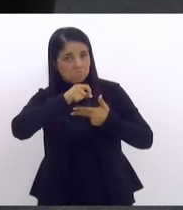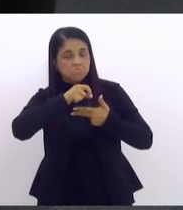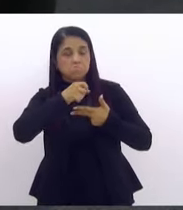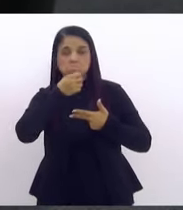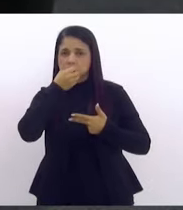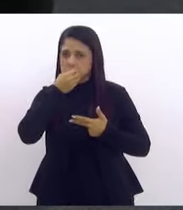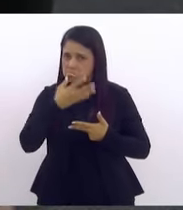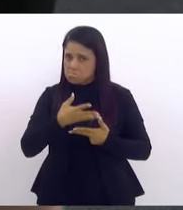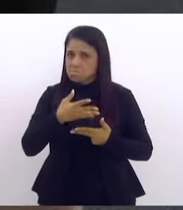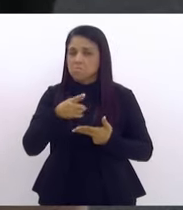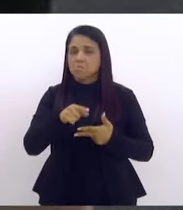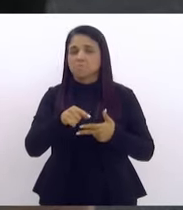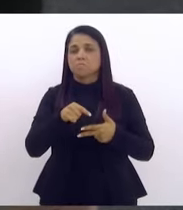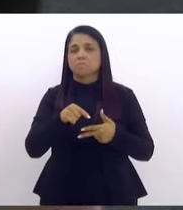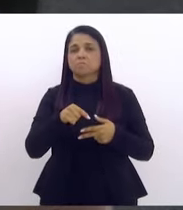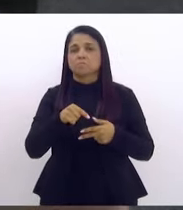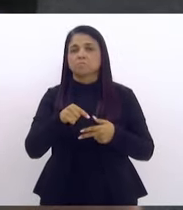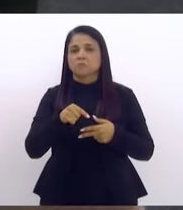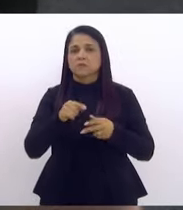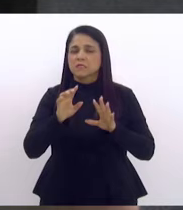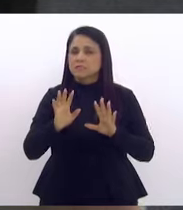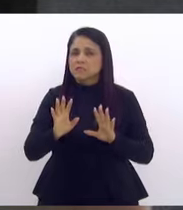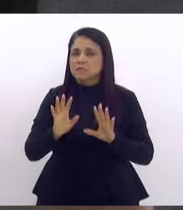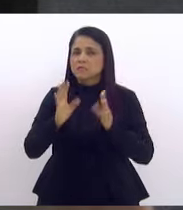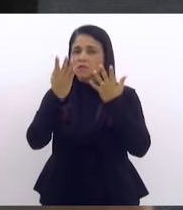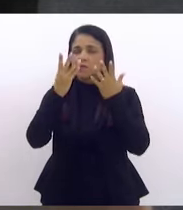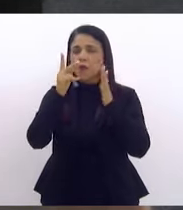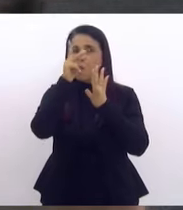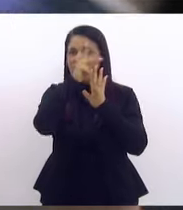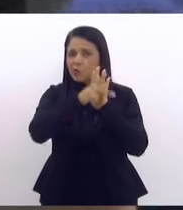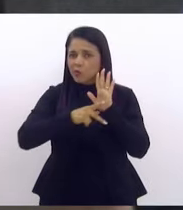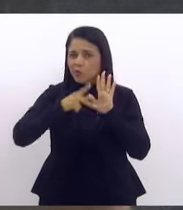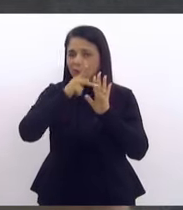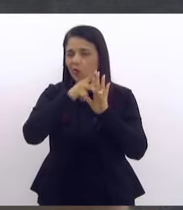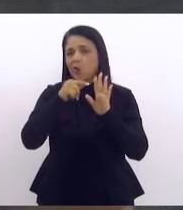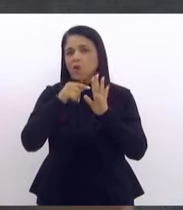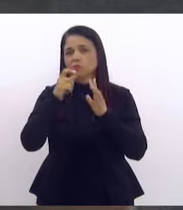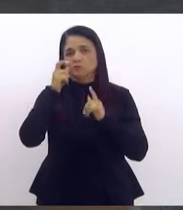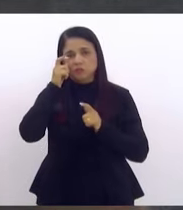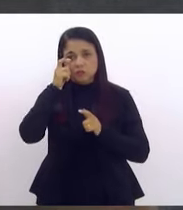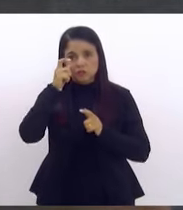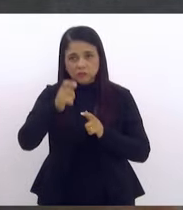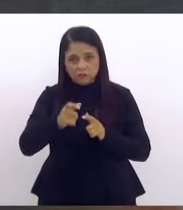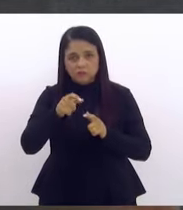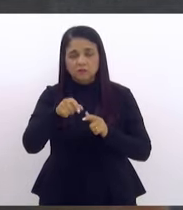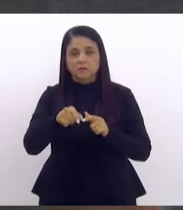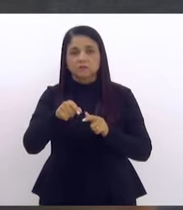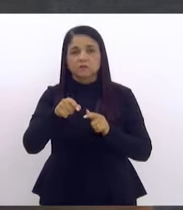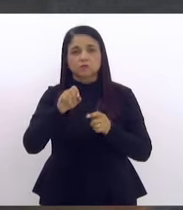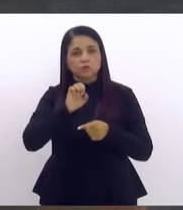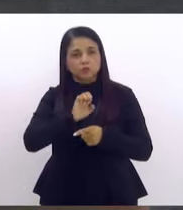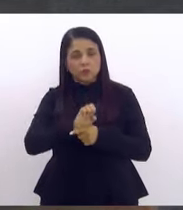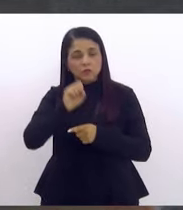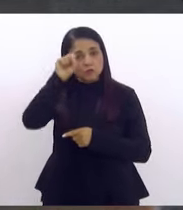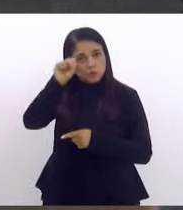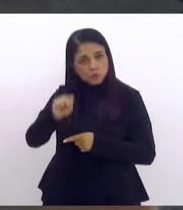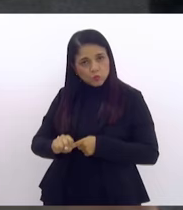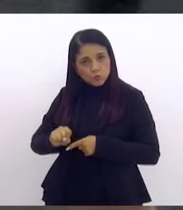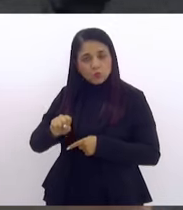bem em celebrar um protocolo de intenções com os estados do